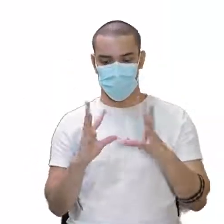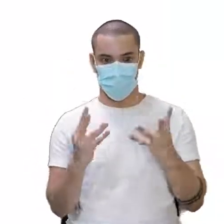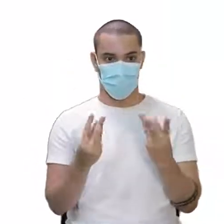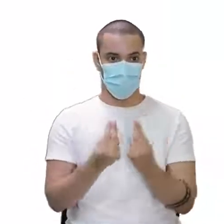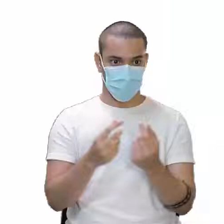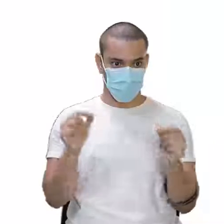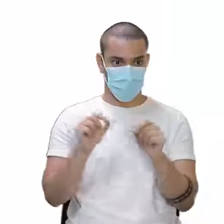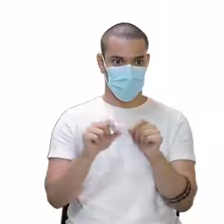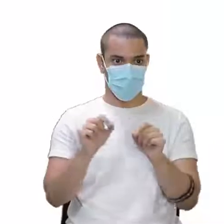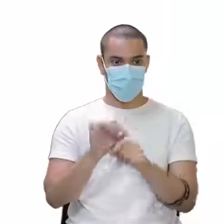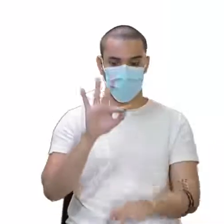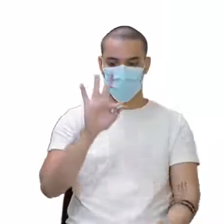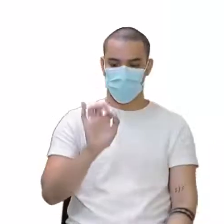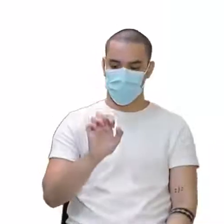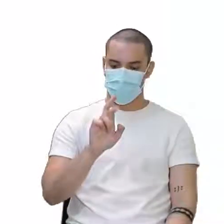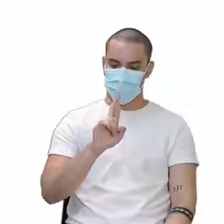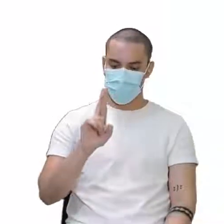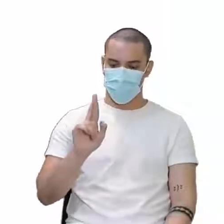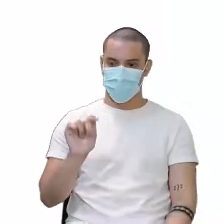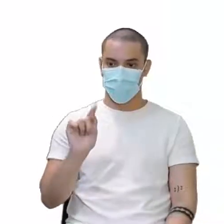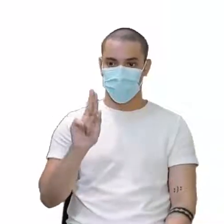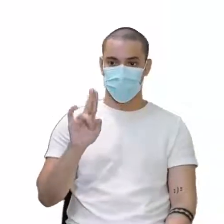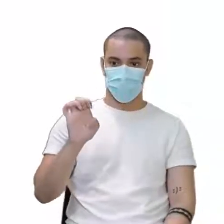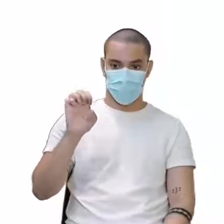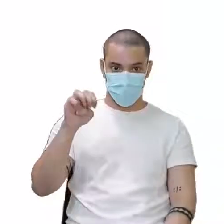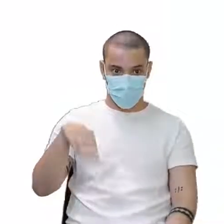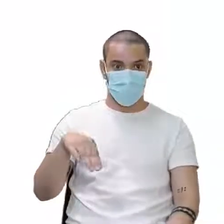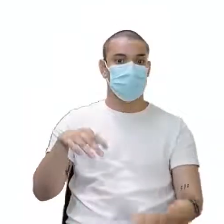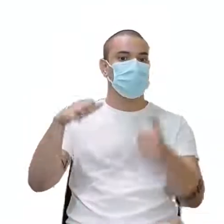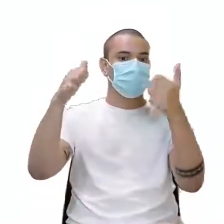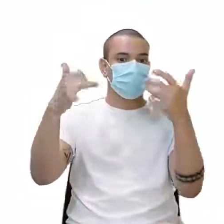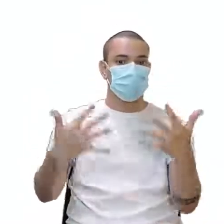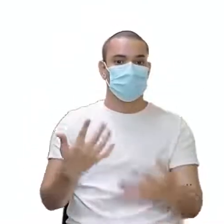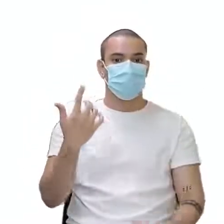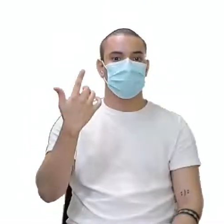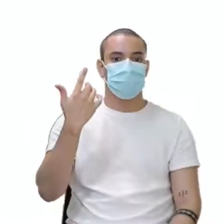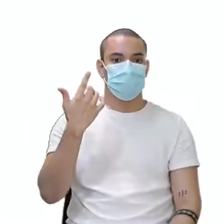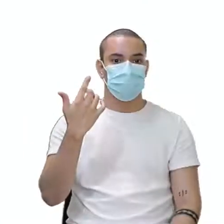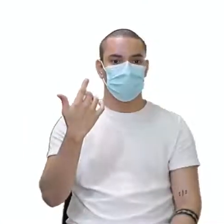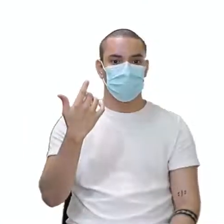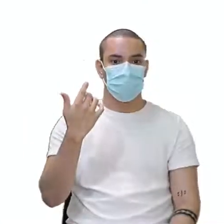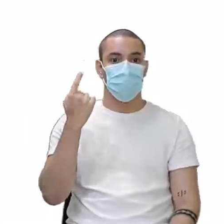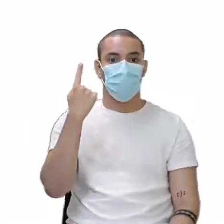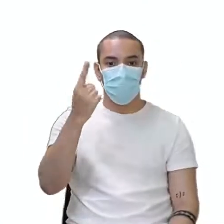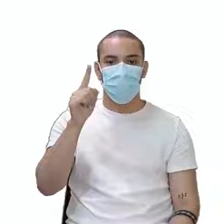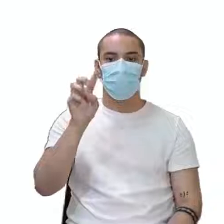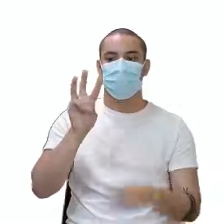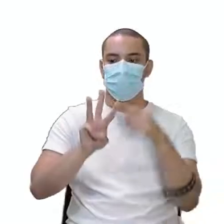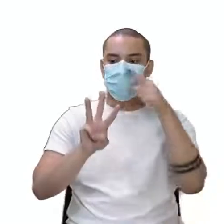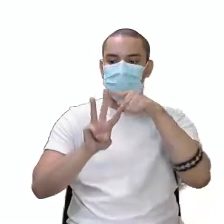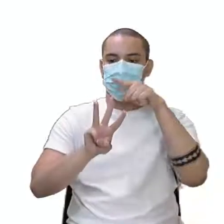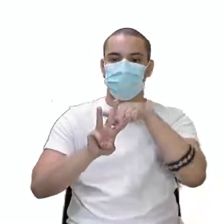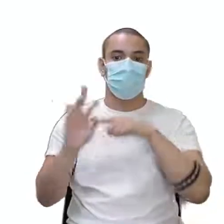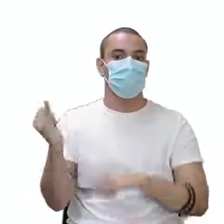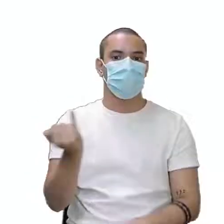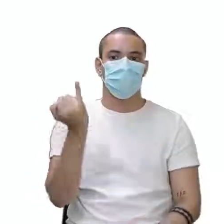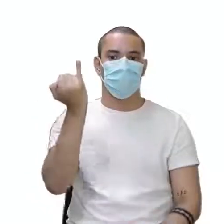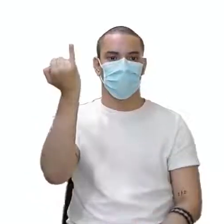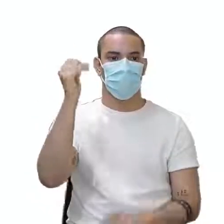a ferrugem. Cite uma das 3 importâncias do ciclo do